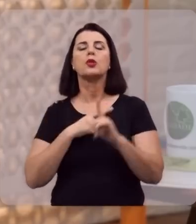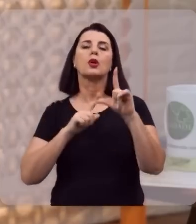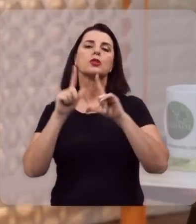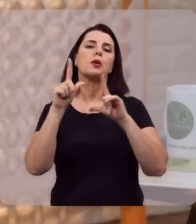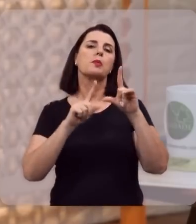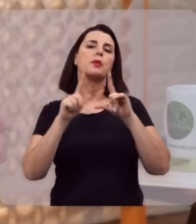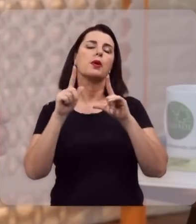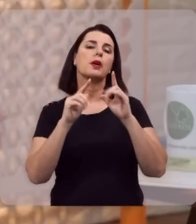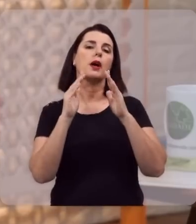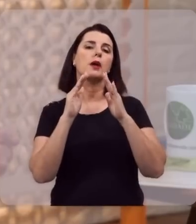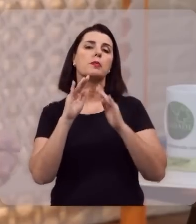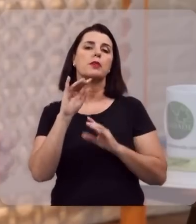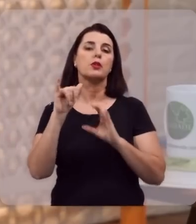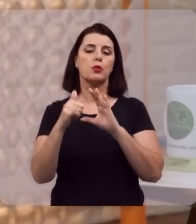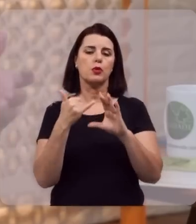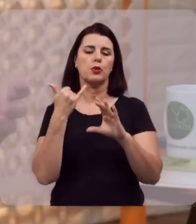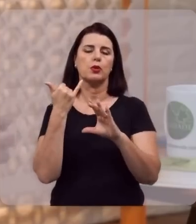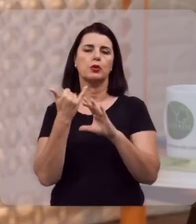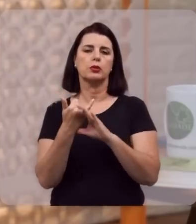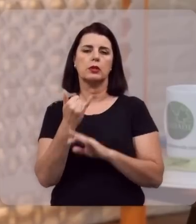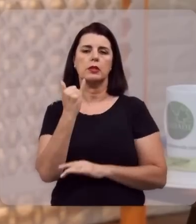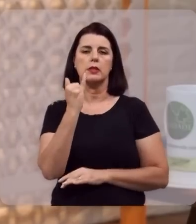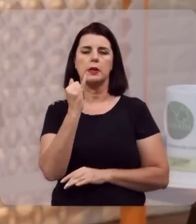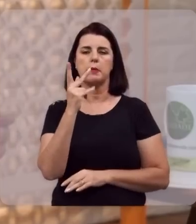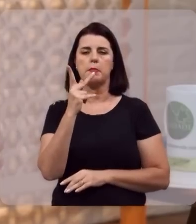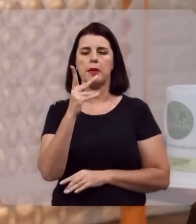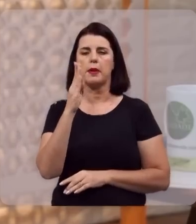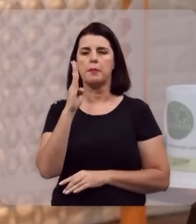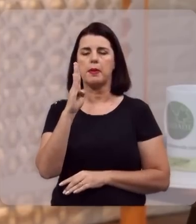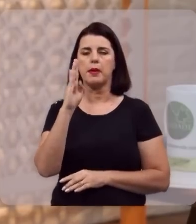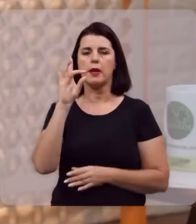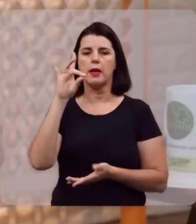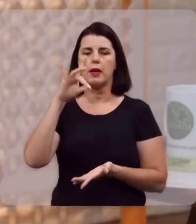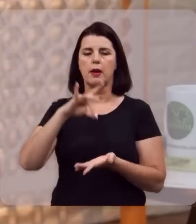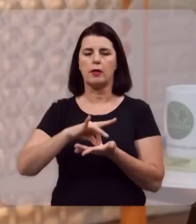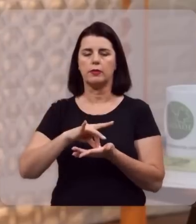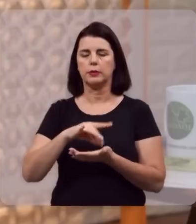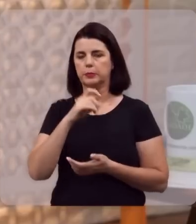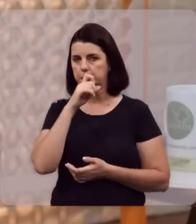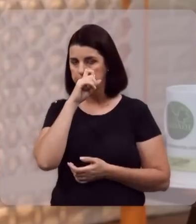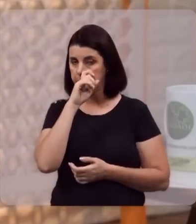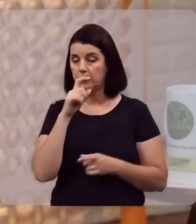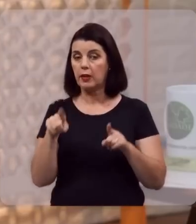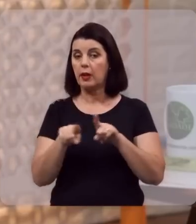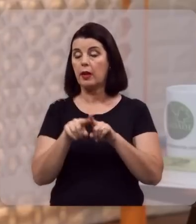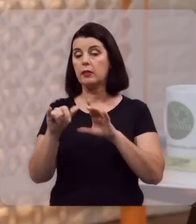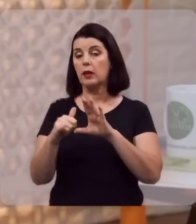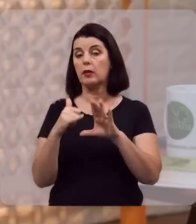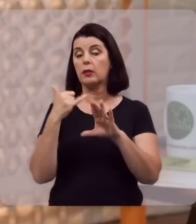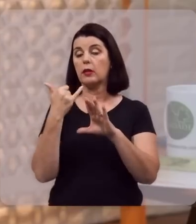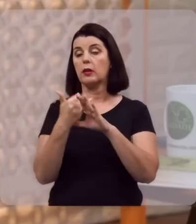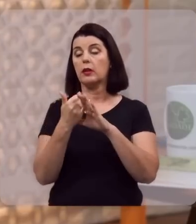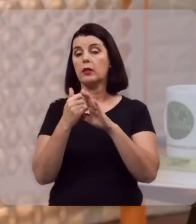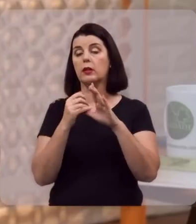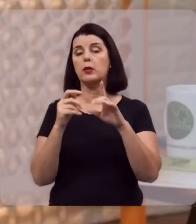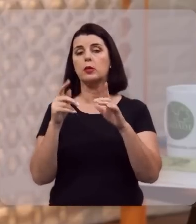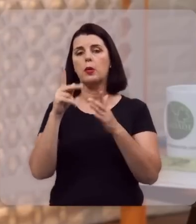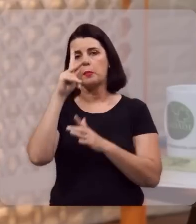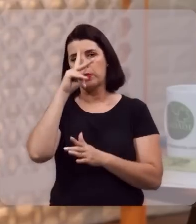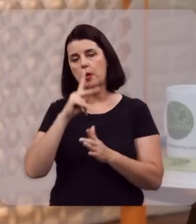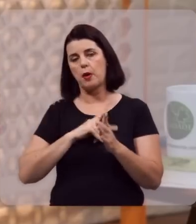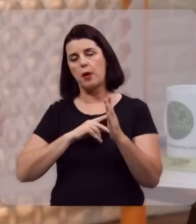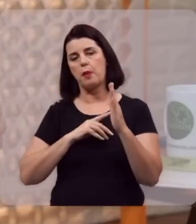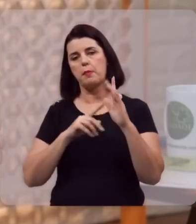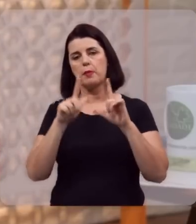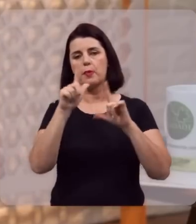nossos programas lá no YouTube da Igreja Presbiteriana do Brasil, youtube.com/IPBOficial, e também no YouTube do programa